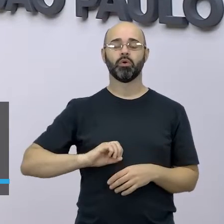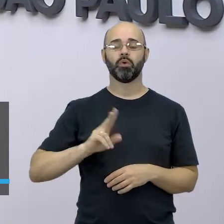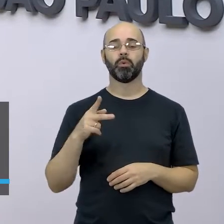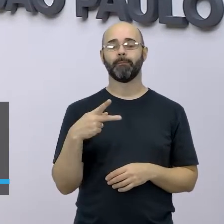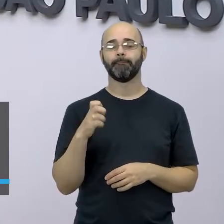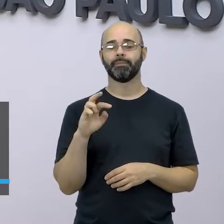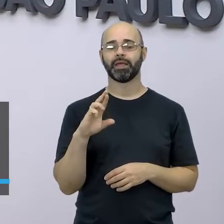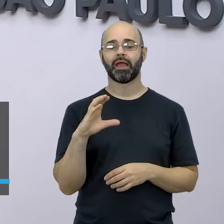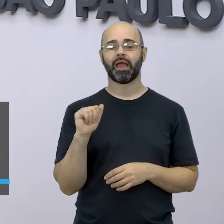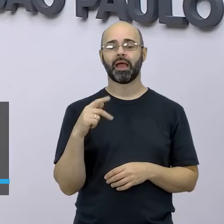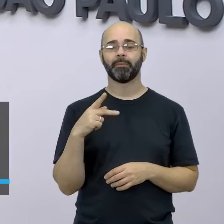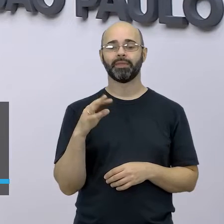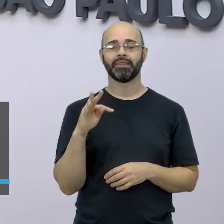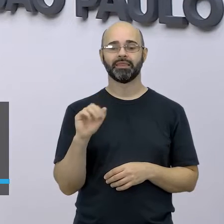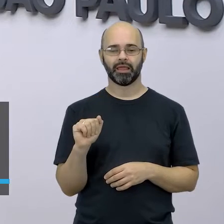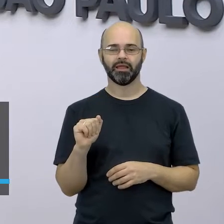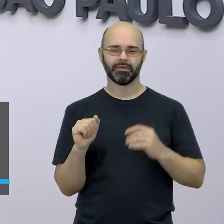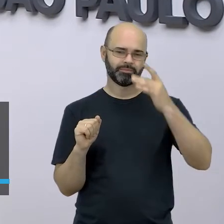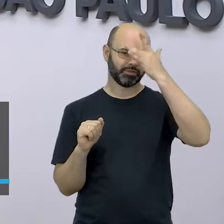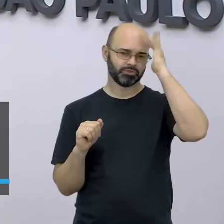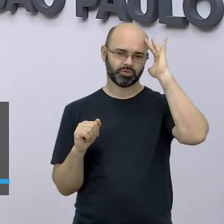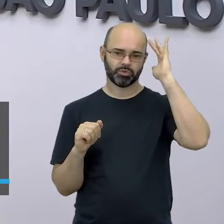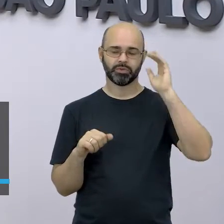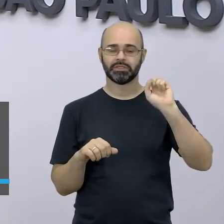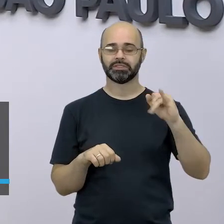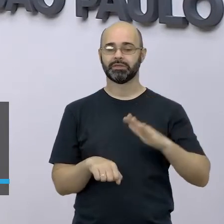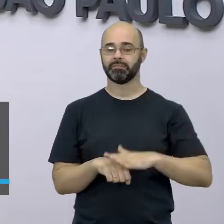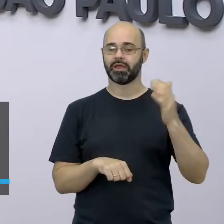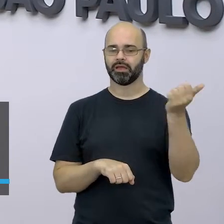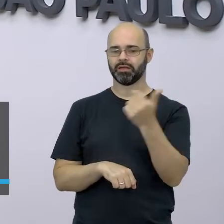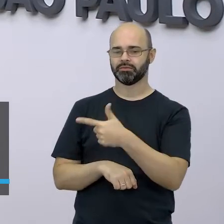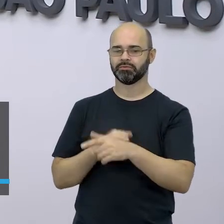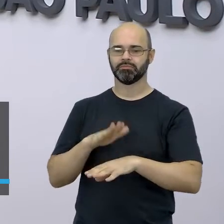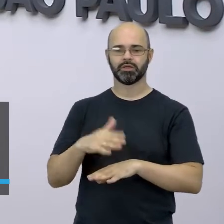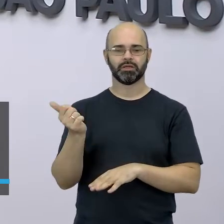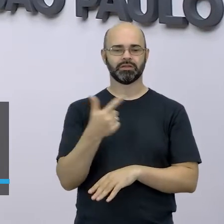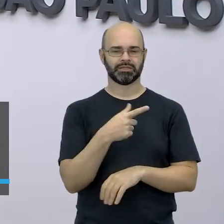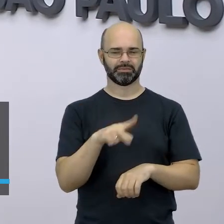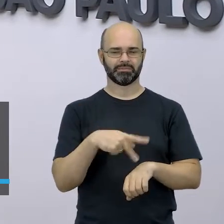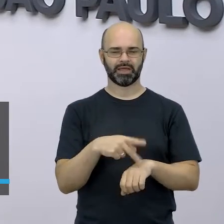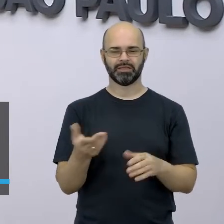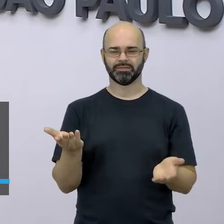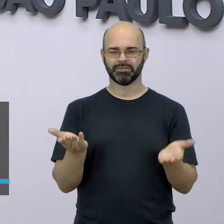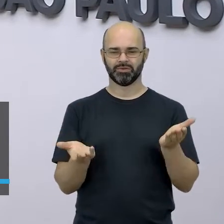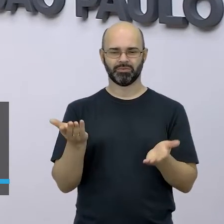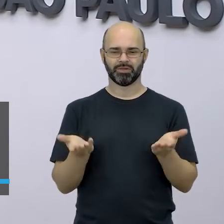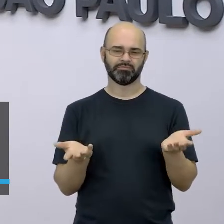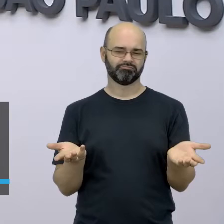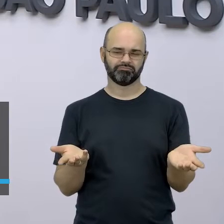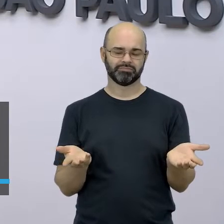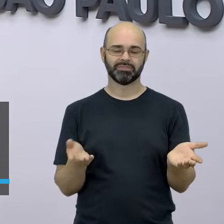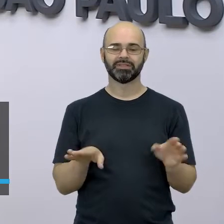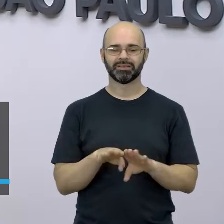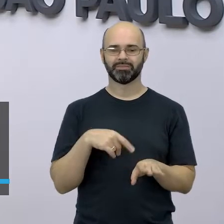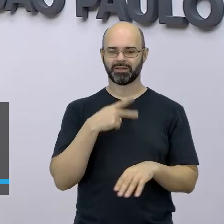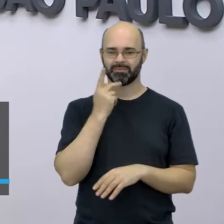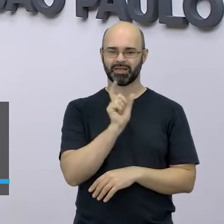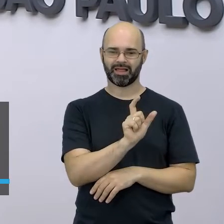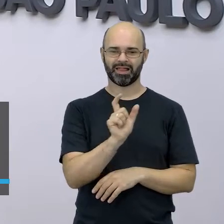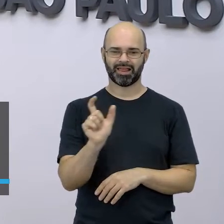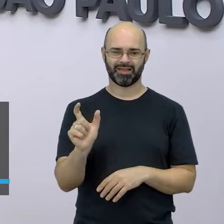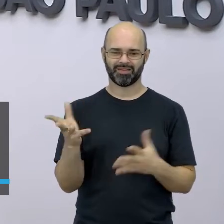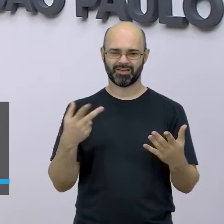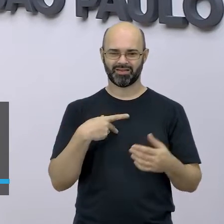por pessoa seja muito superior de um país em relação a outro. Então vocês estão vendo aí que eu até estou falando algumas nomenclaturas que têm a